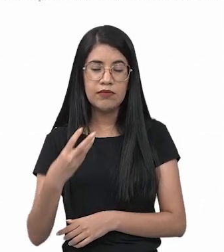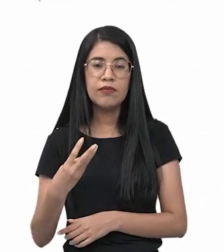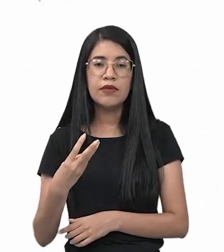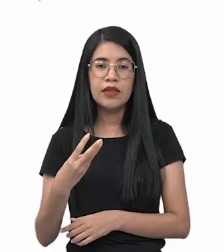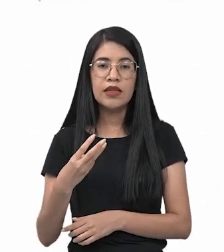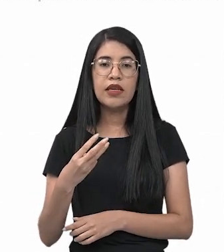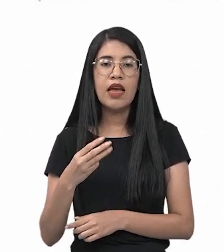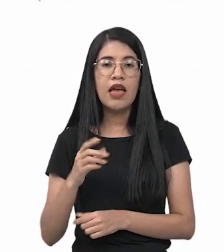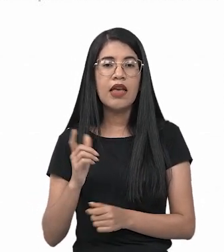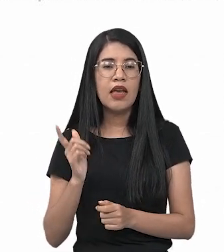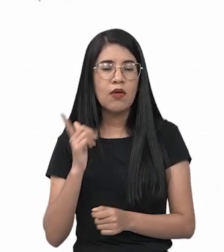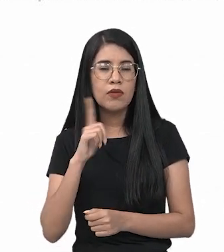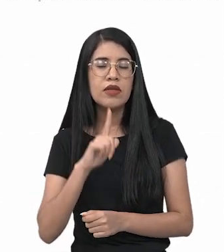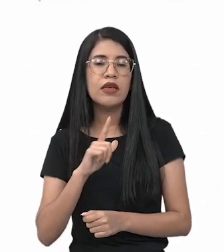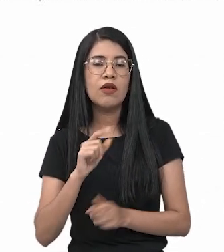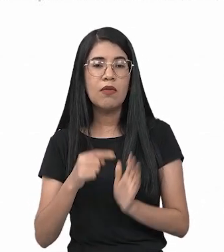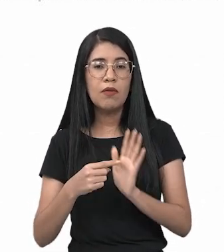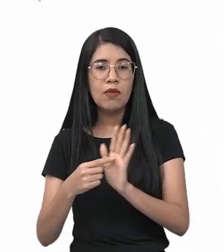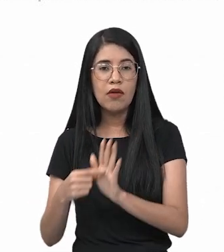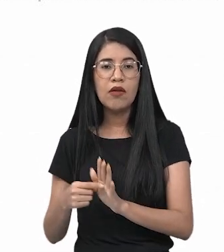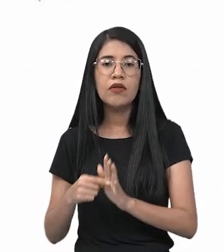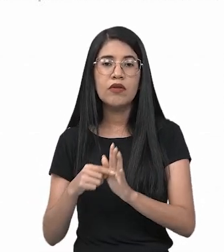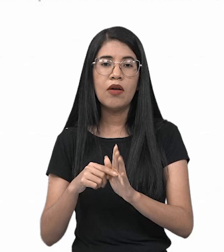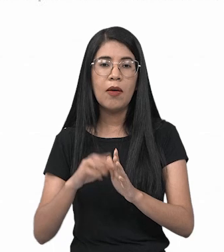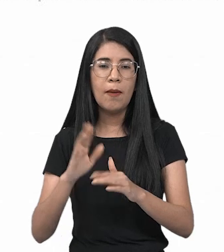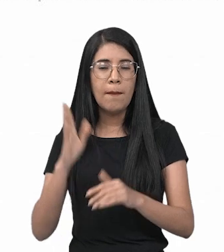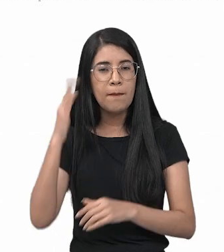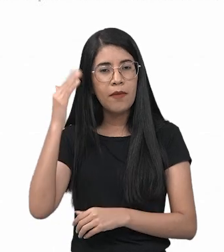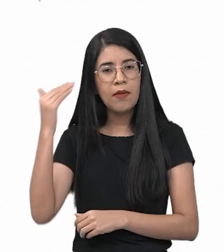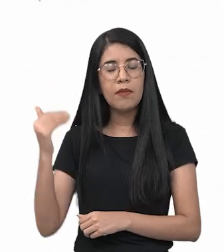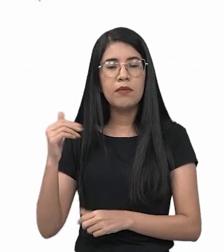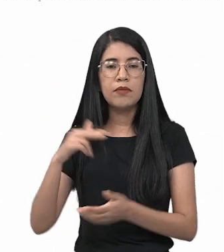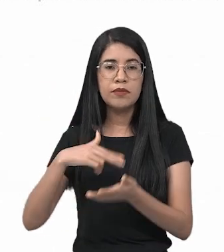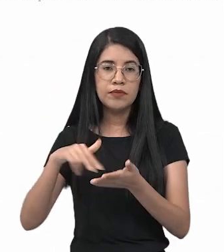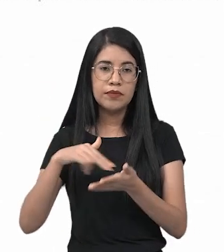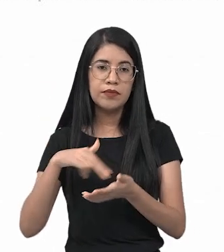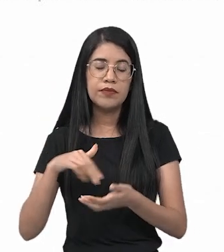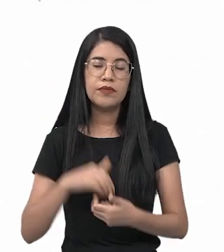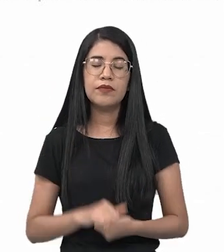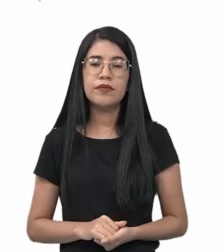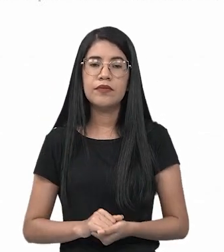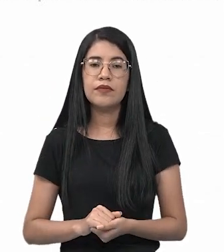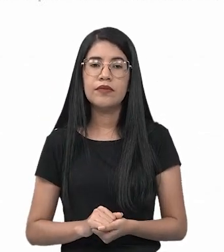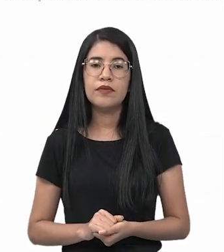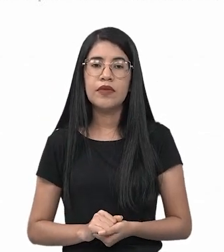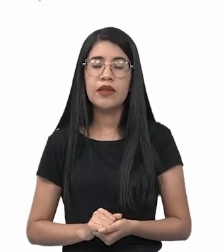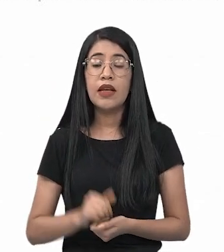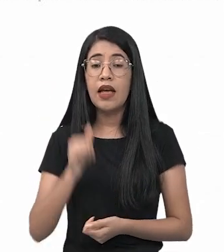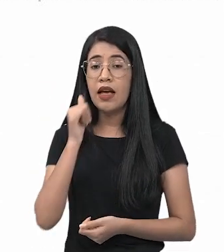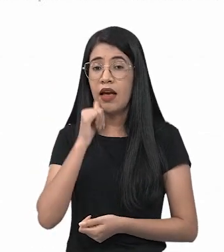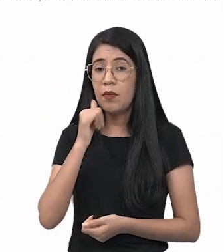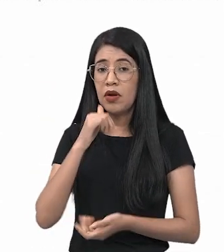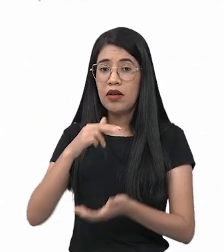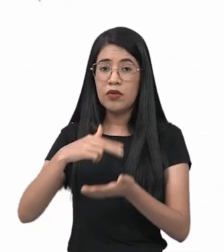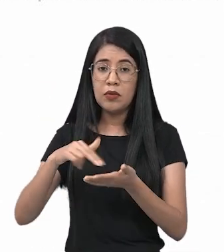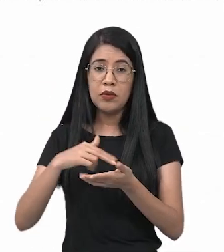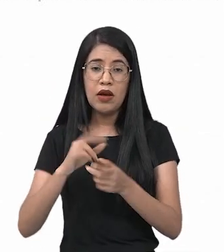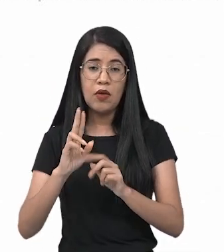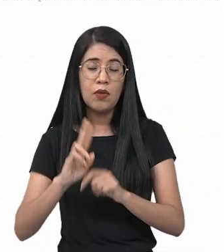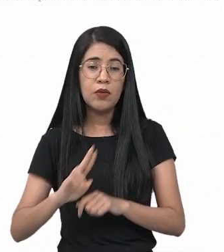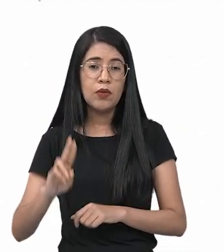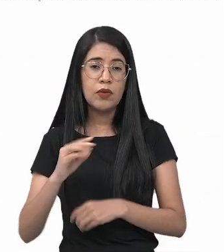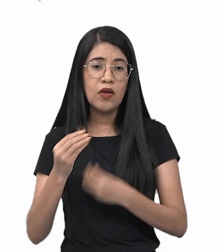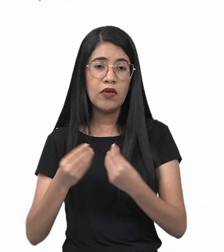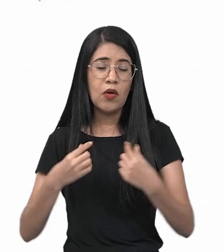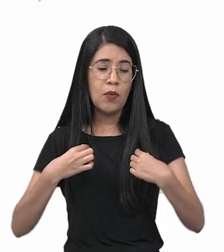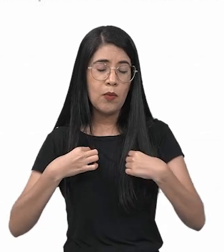dança extravagante ainda mais popular. As mulheres que dançavam o Charleston usavam um